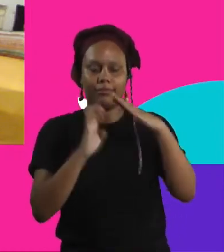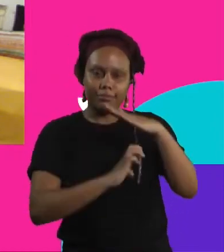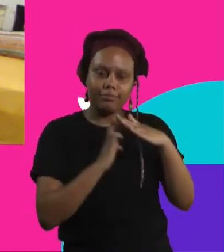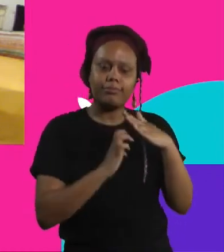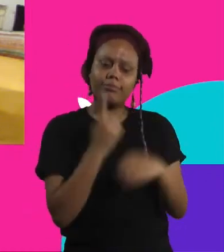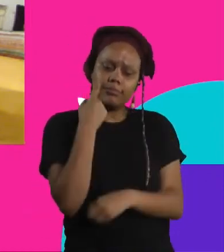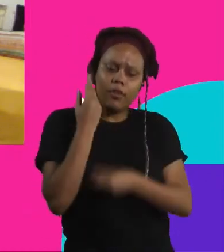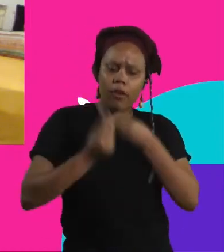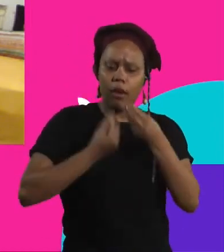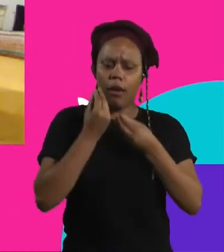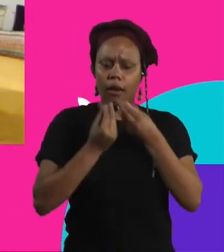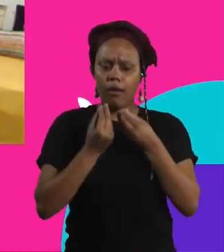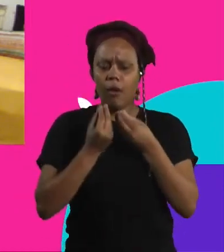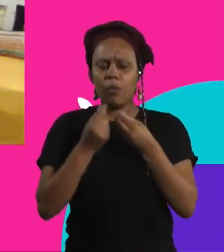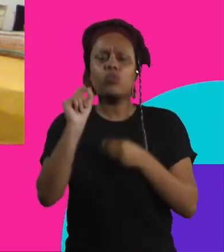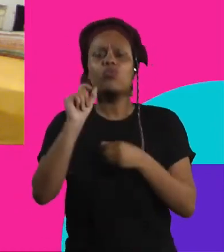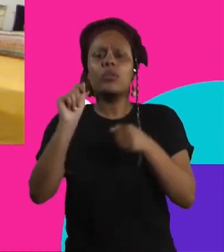o que precisa fazer, né? Normalmente